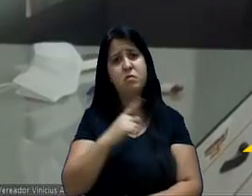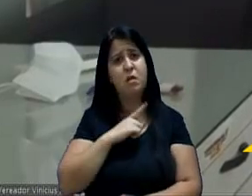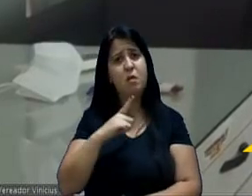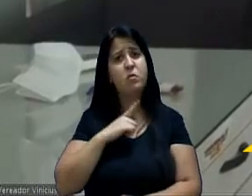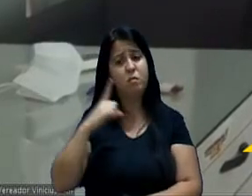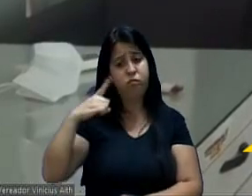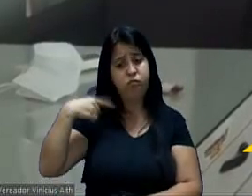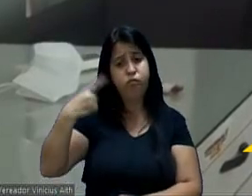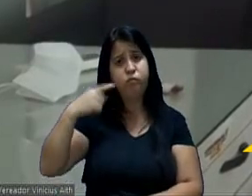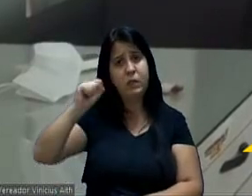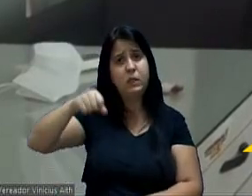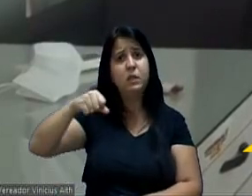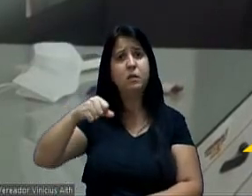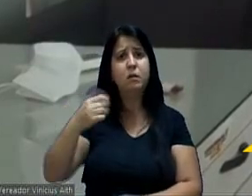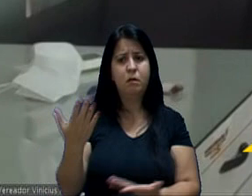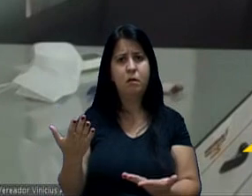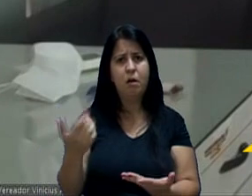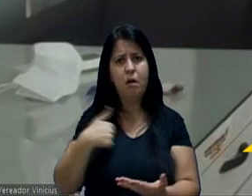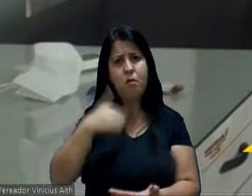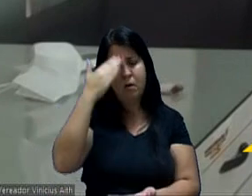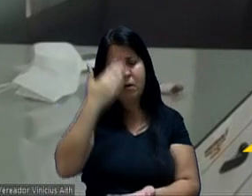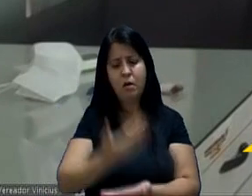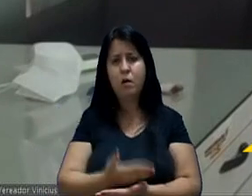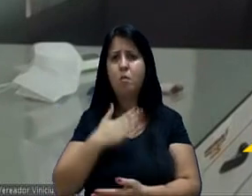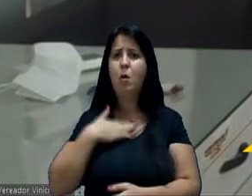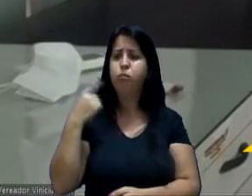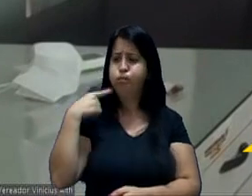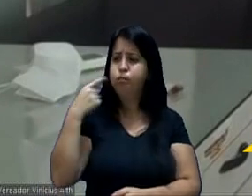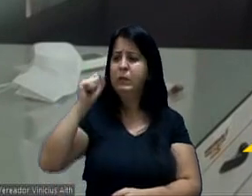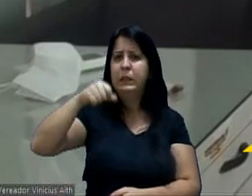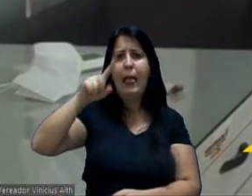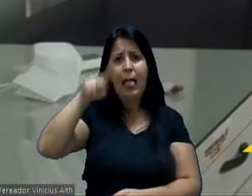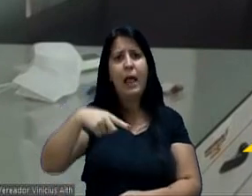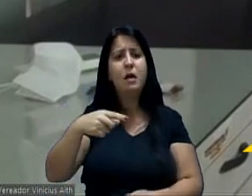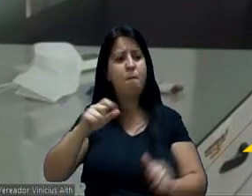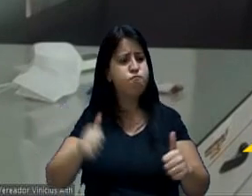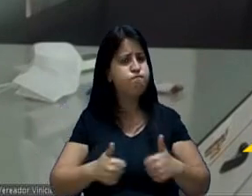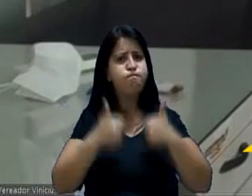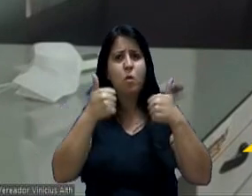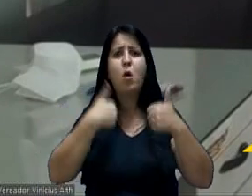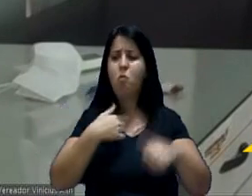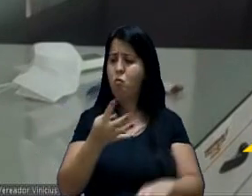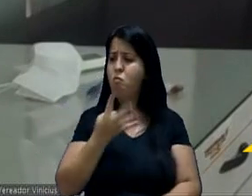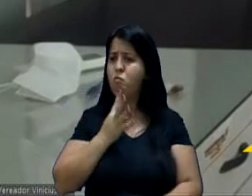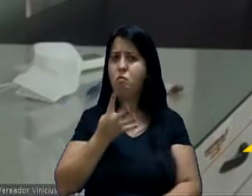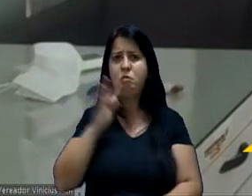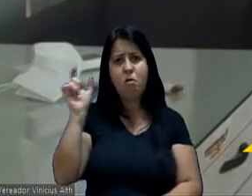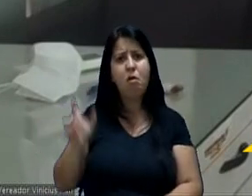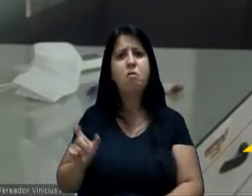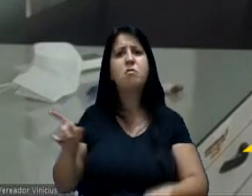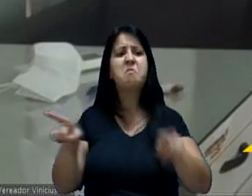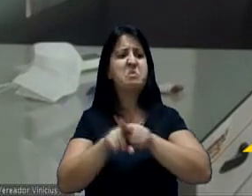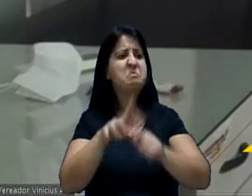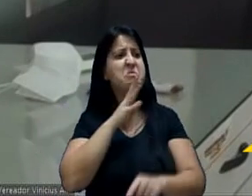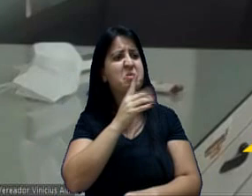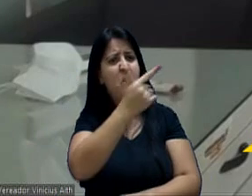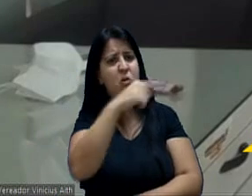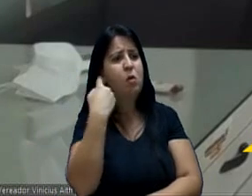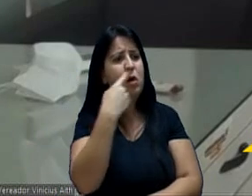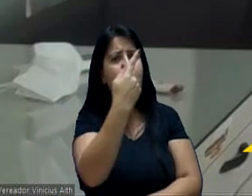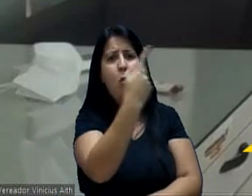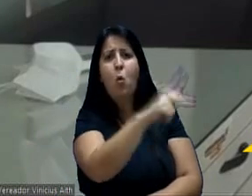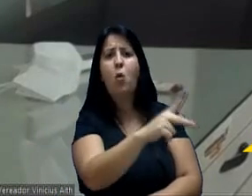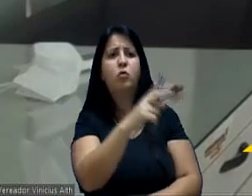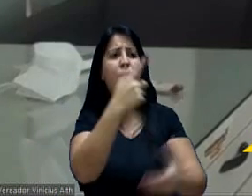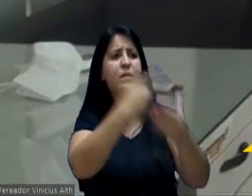daquilo que você pensa que é. Então eu creio que o meu advogado é de extrema qualidade, porque eu conheço meu advogado, conheço o advogado, por exemplo, do Vitão, conheço o advogado do